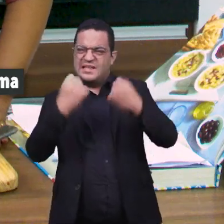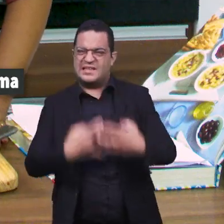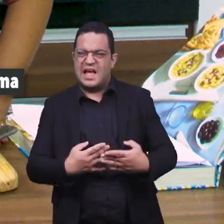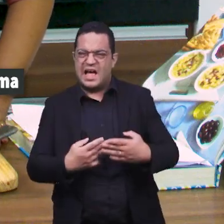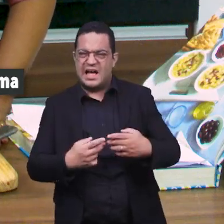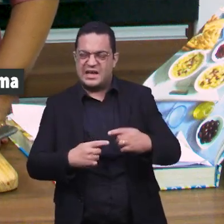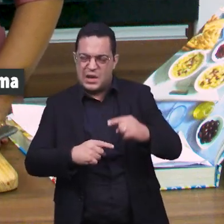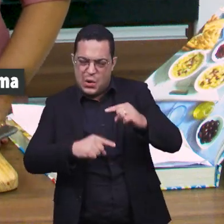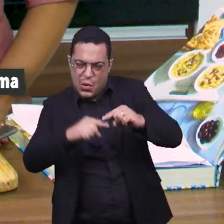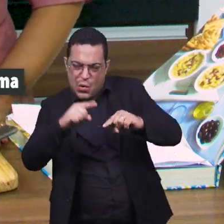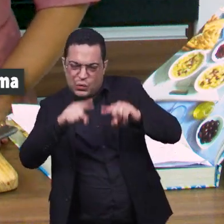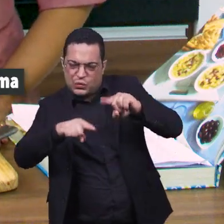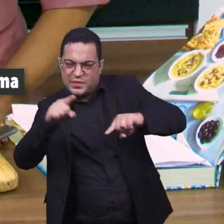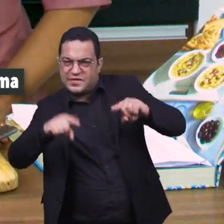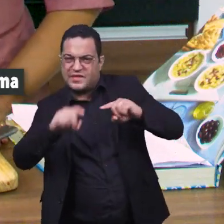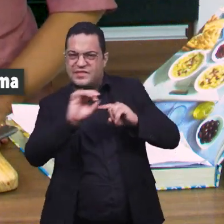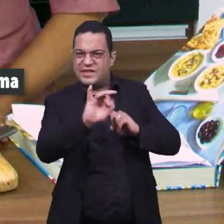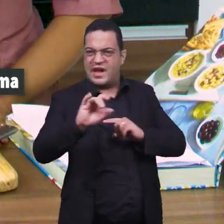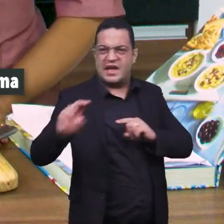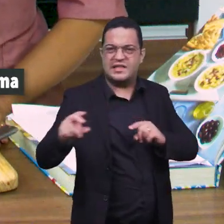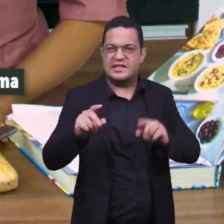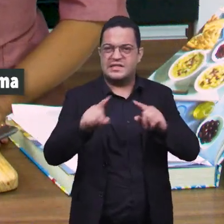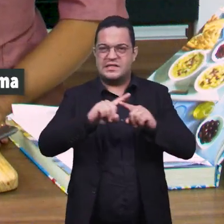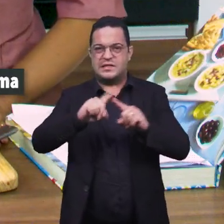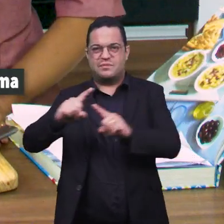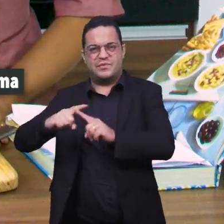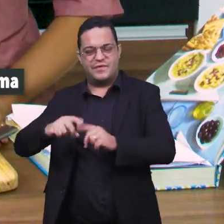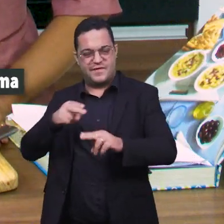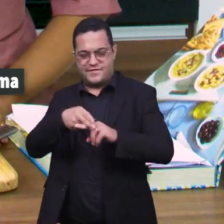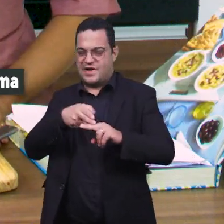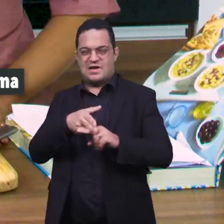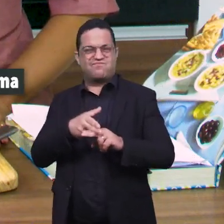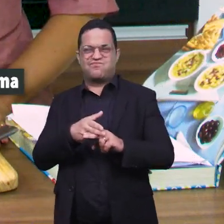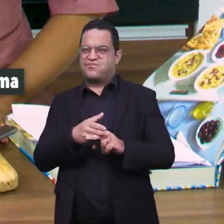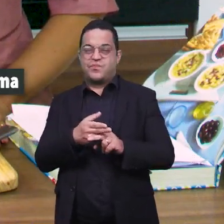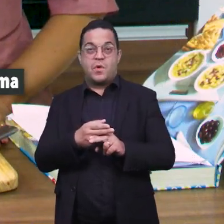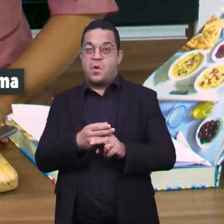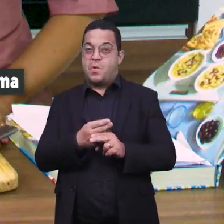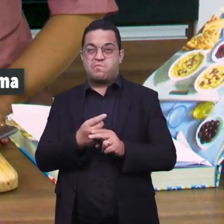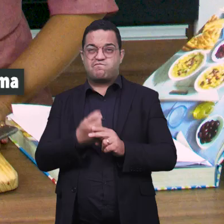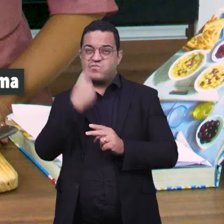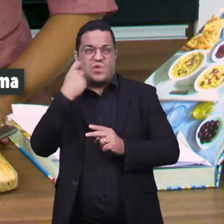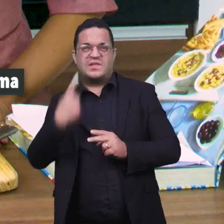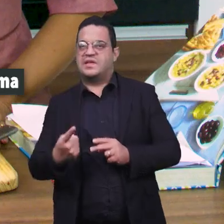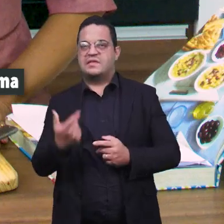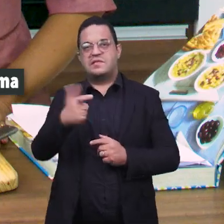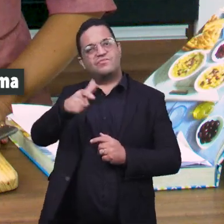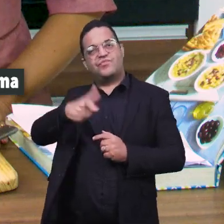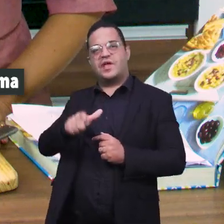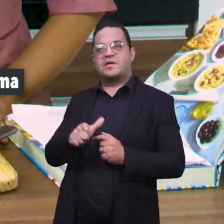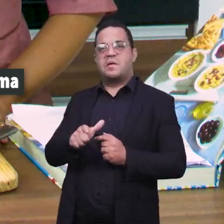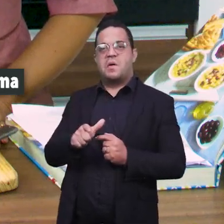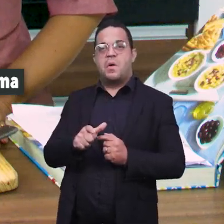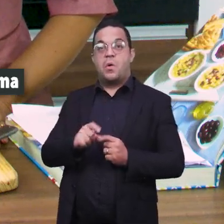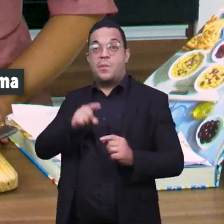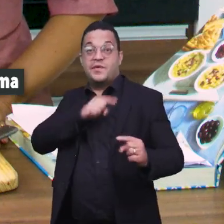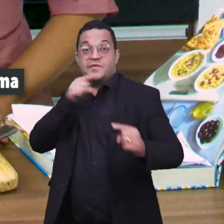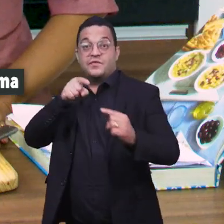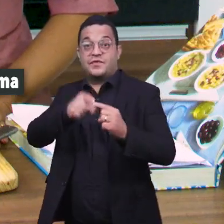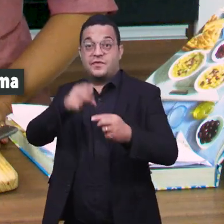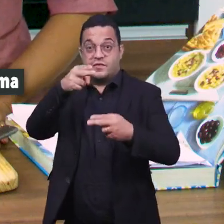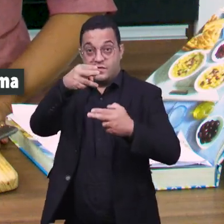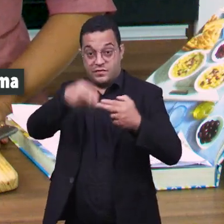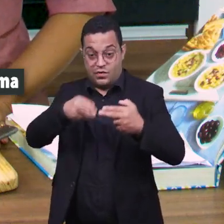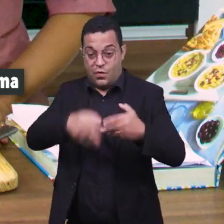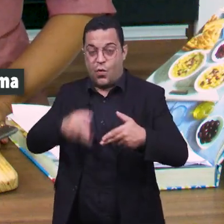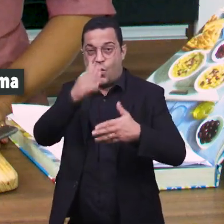disso. Mas você tendo uma faca com uma lâmina que não vai ali oxidar com facilidade, já tá de bom